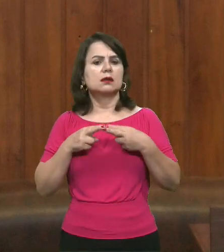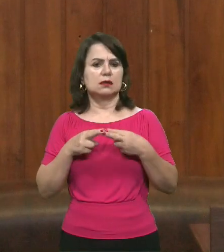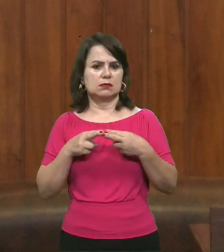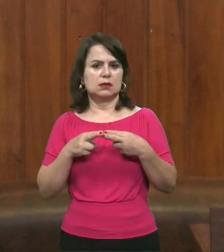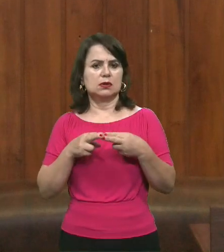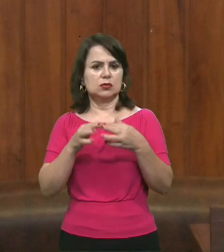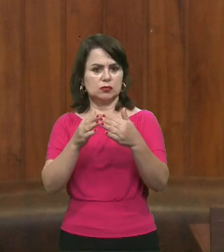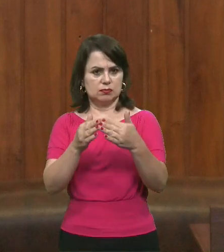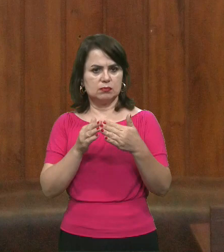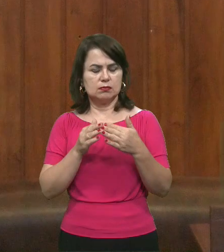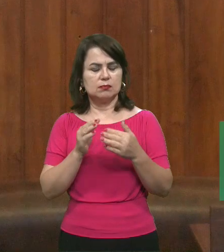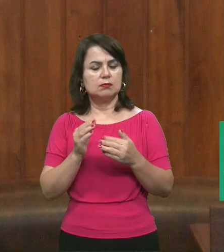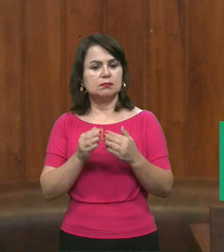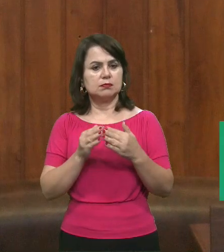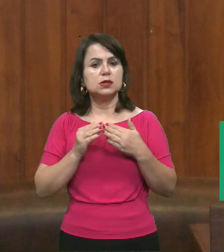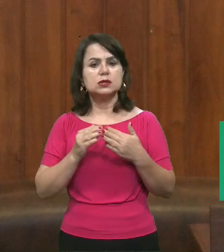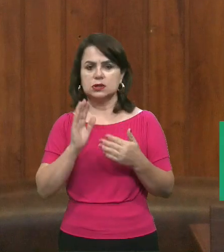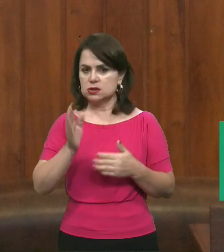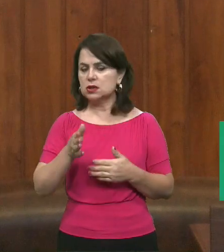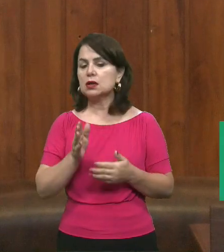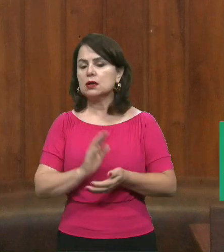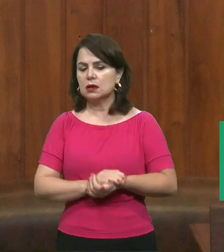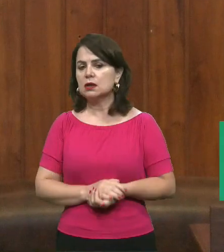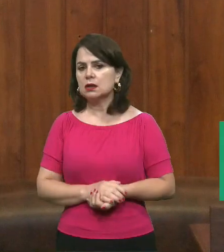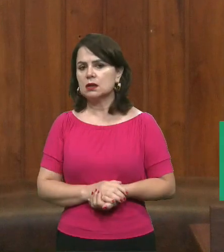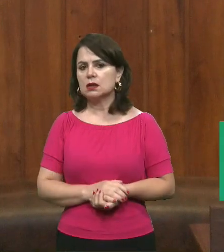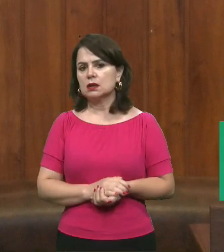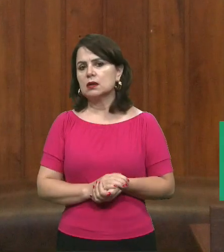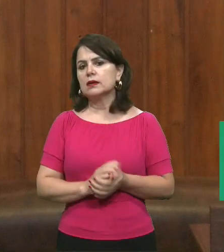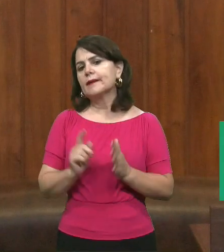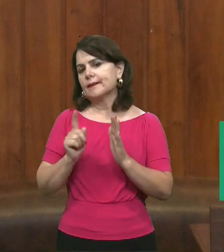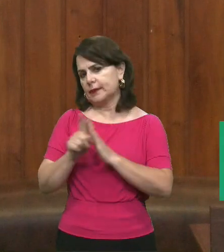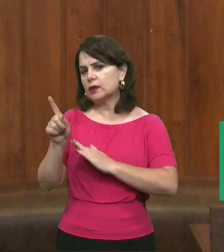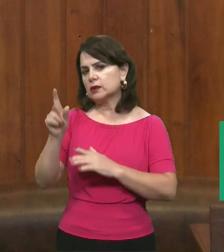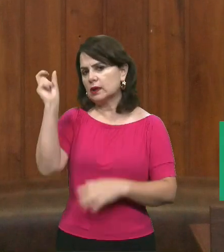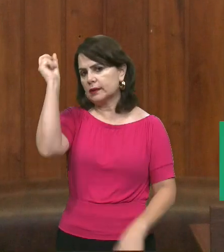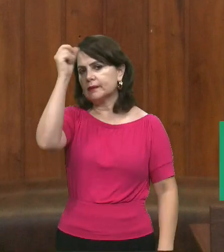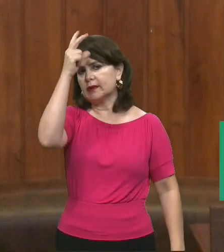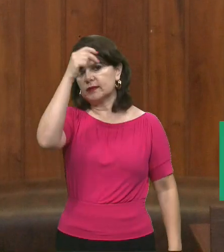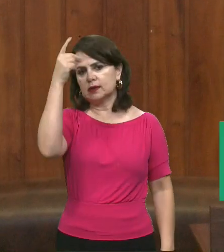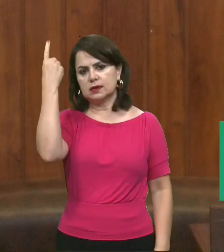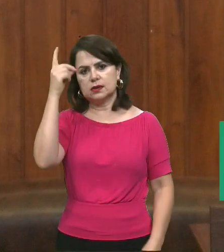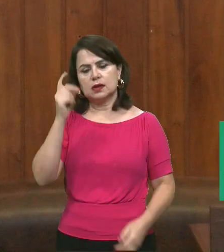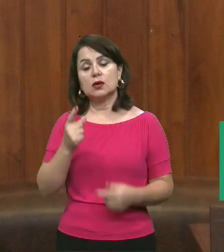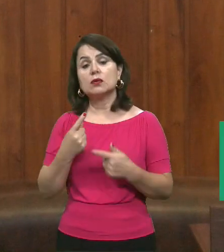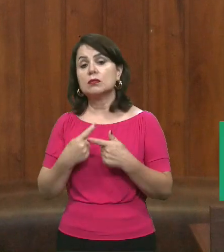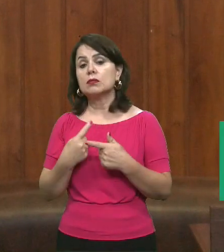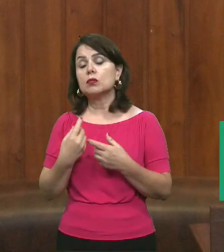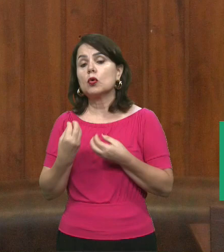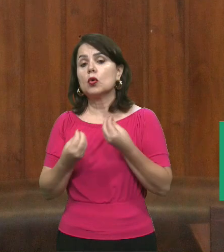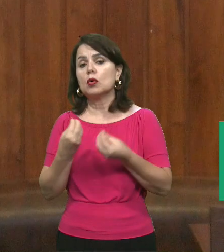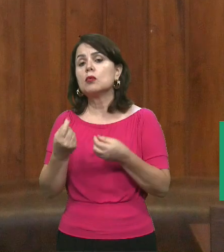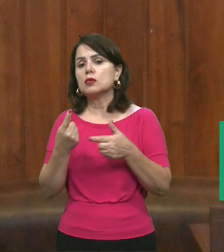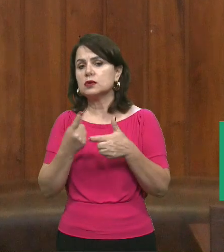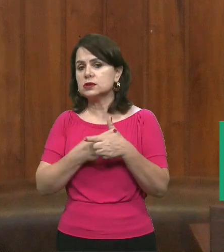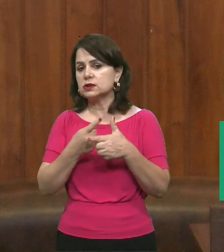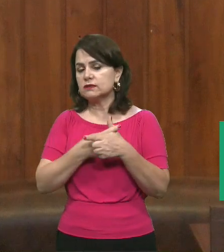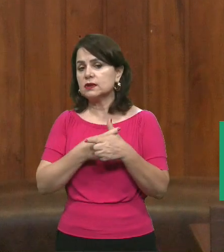questionar, né, o governo atual sobre endividamento da nossa